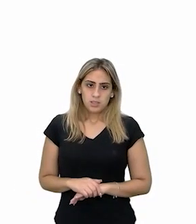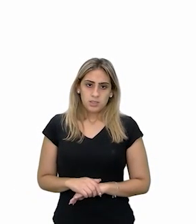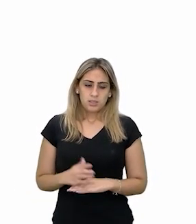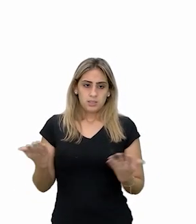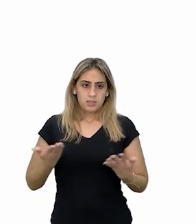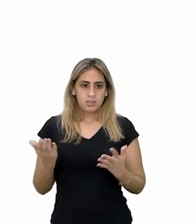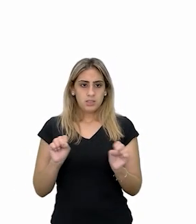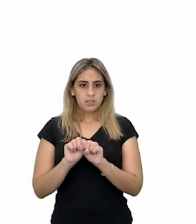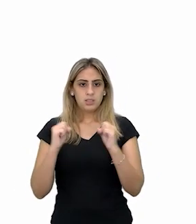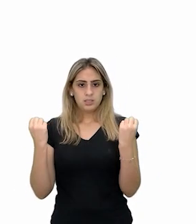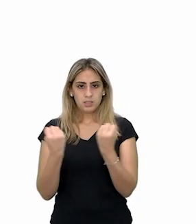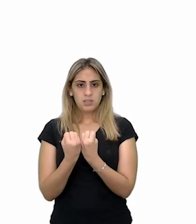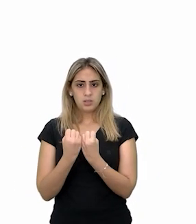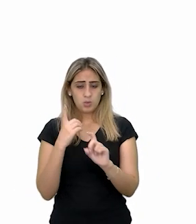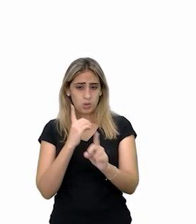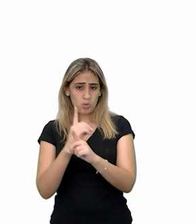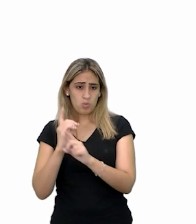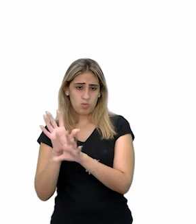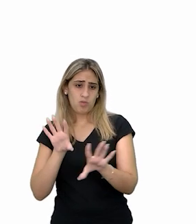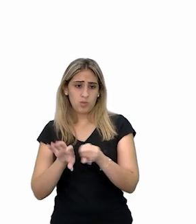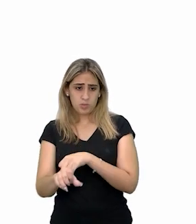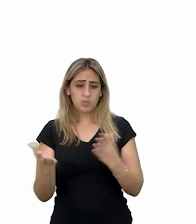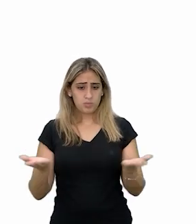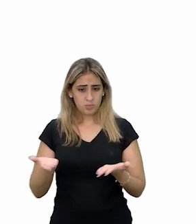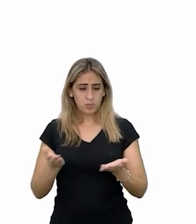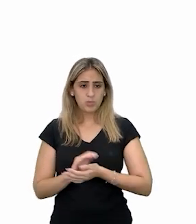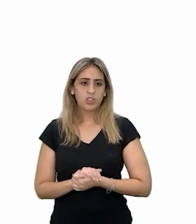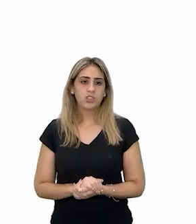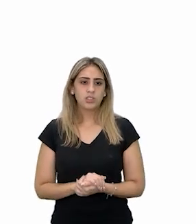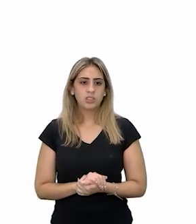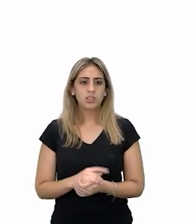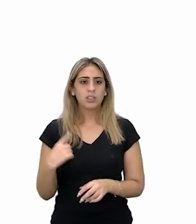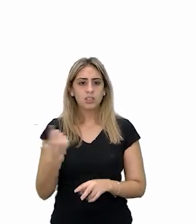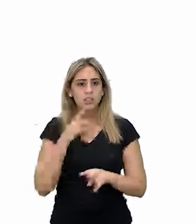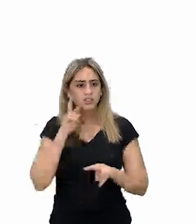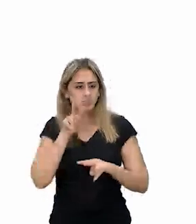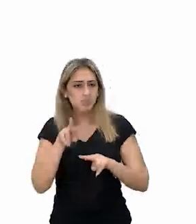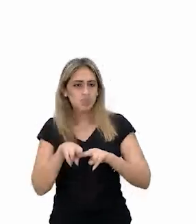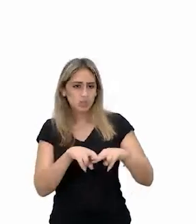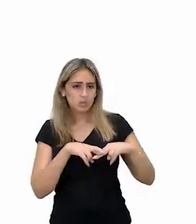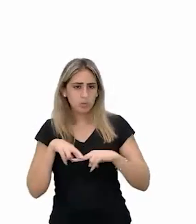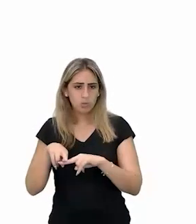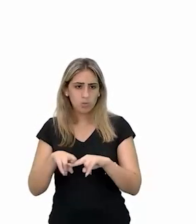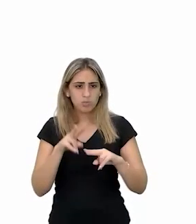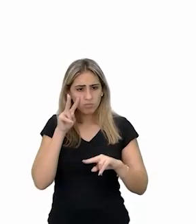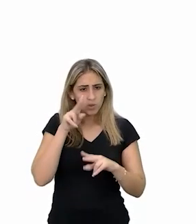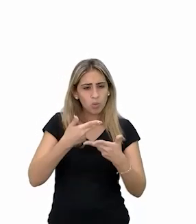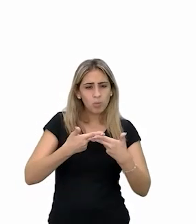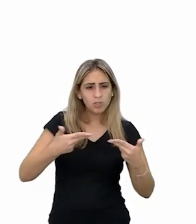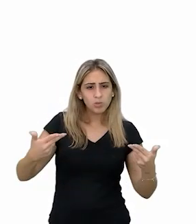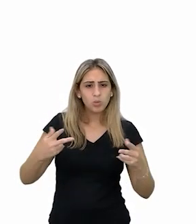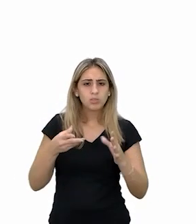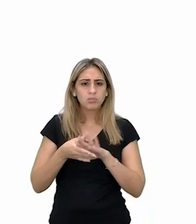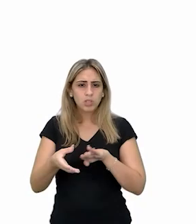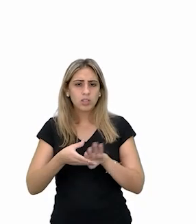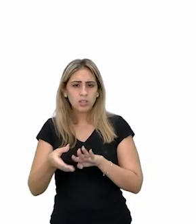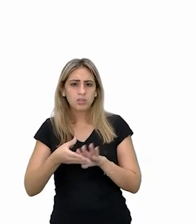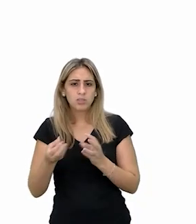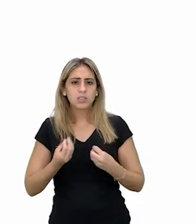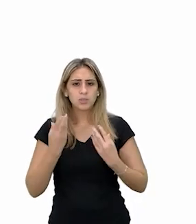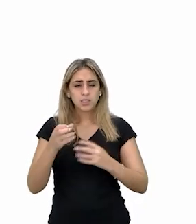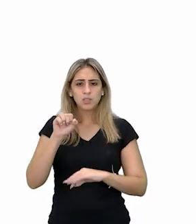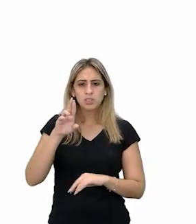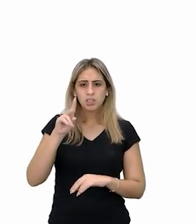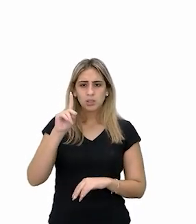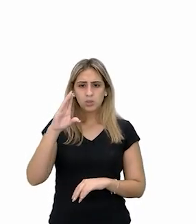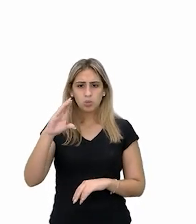Vamos agora, então, sistematizar, né, o encontro de hoje. A gente inicialmente revisitou algumas orientações oferecidas